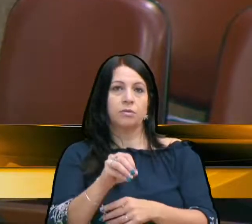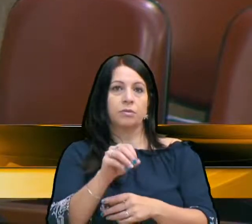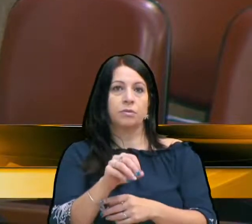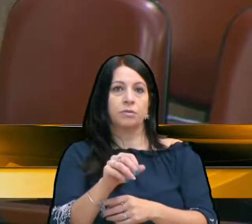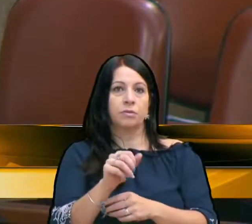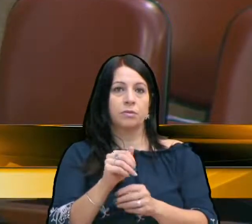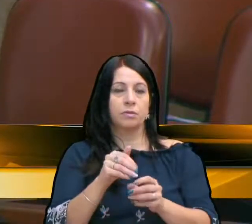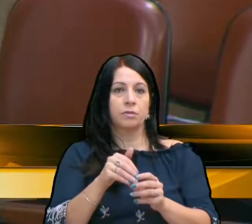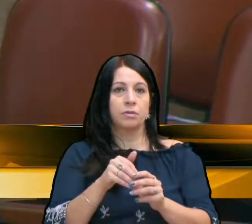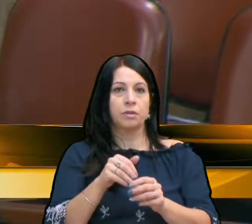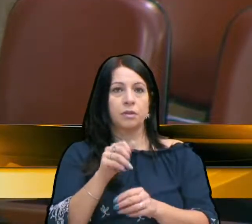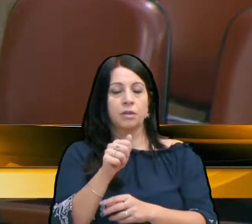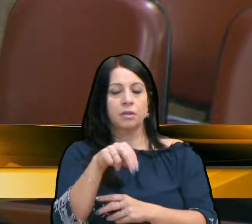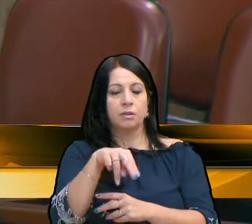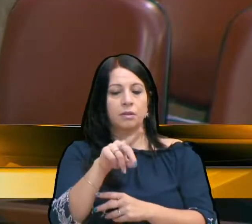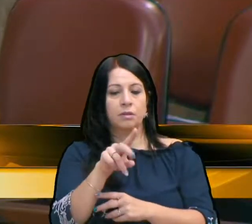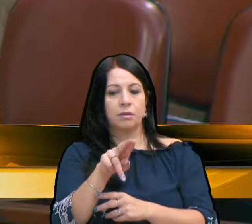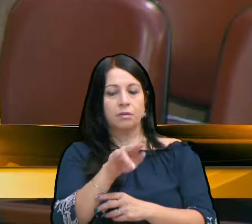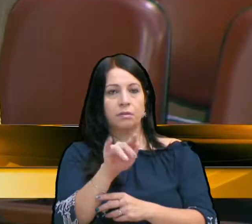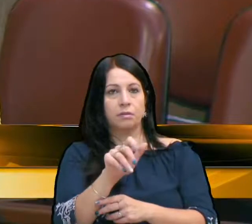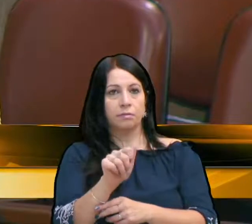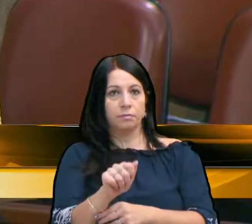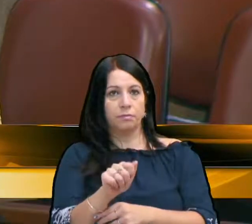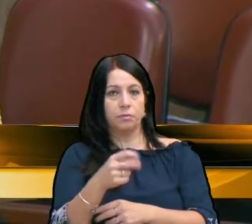está entre nós,